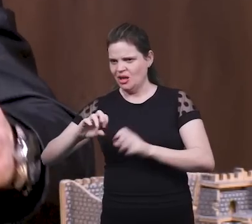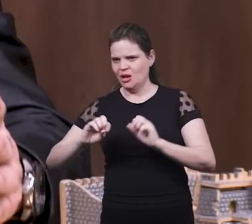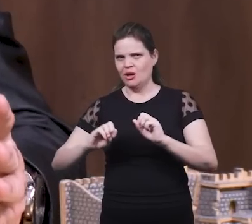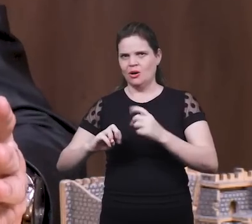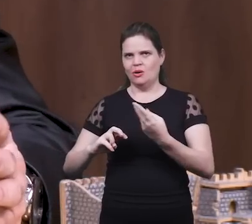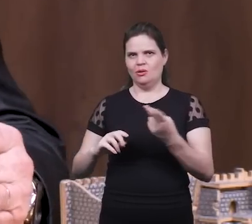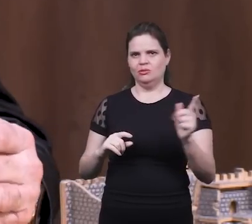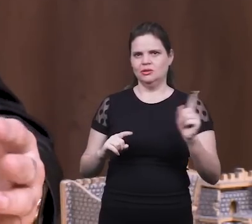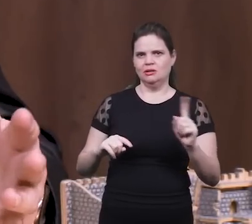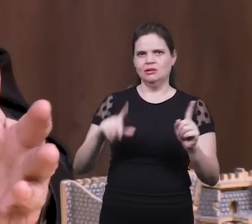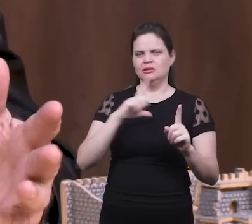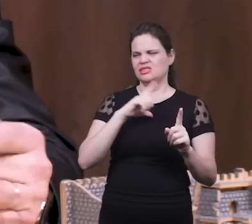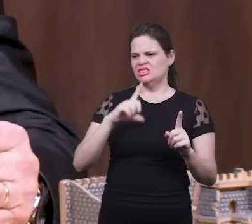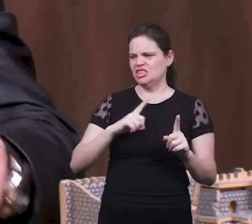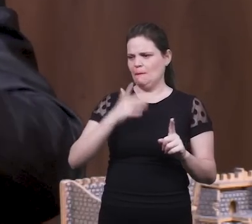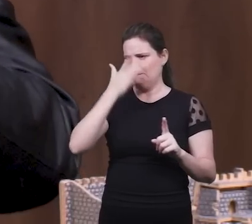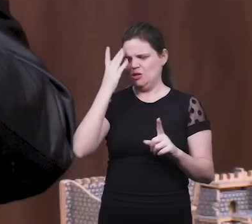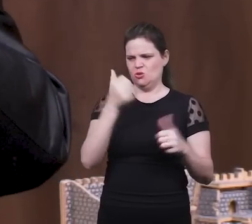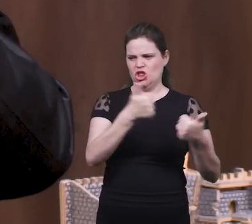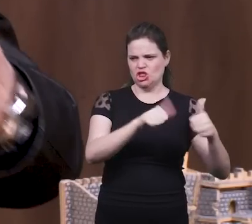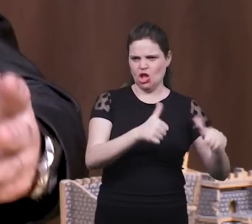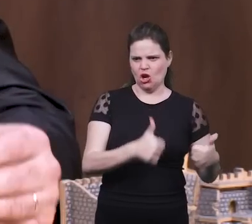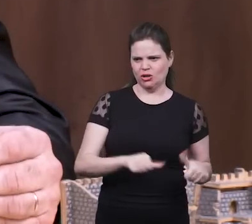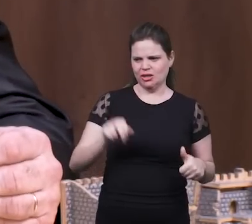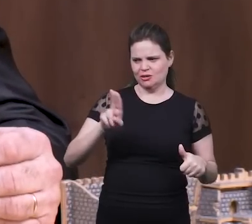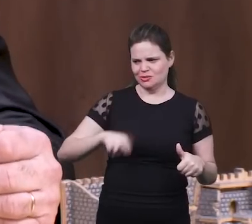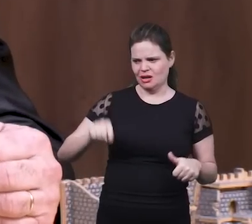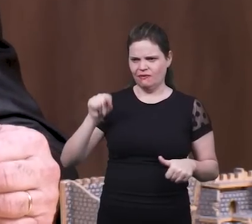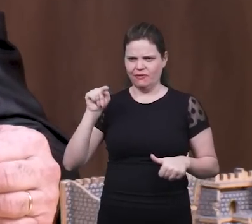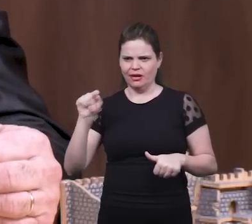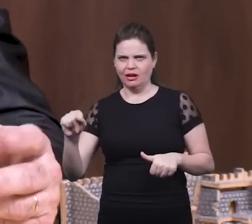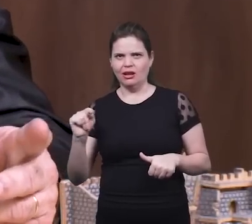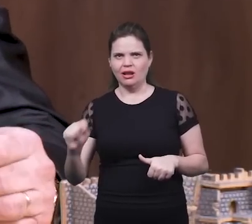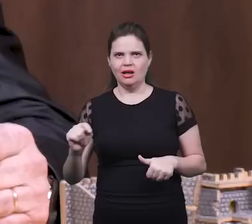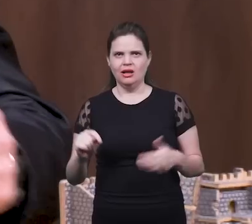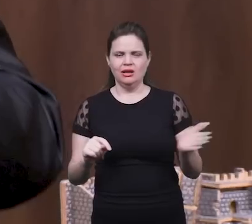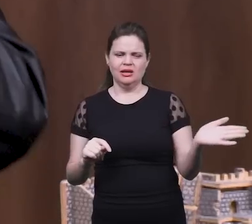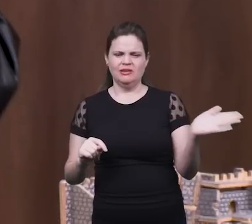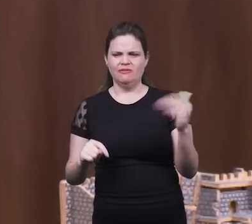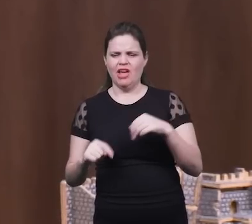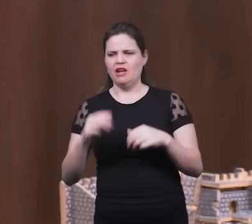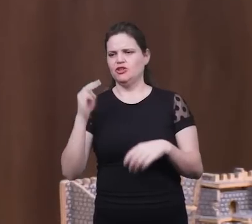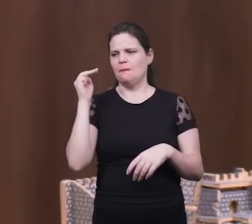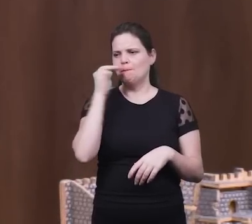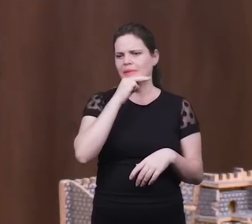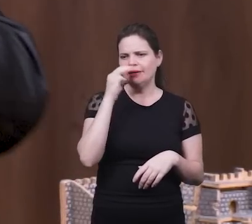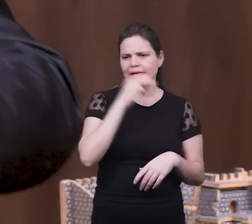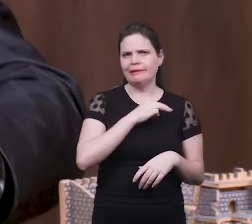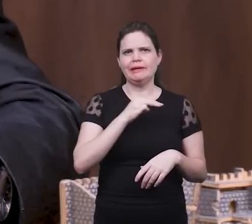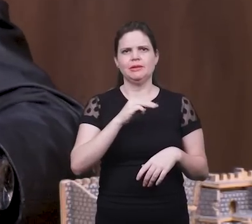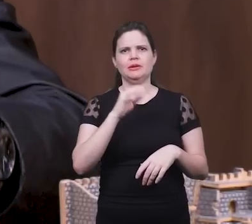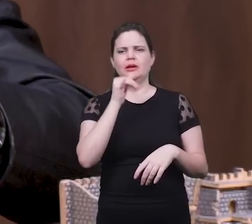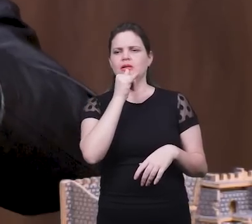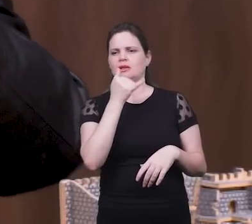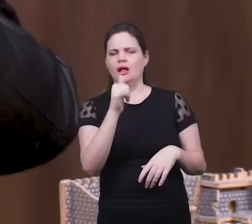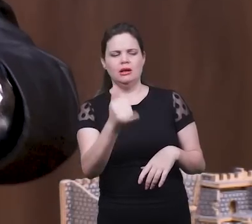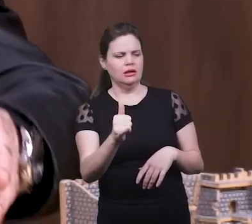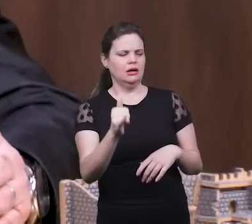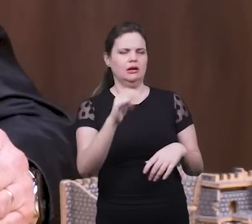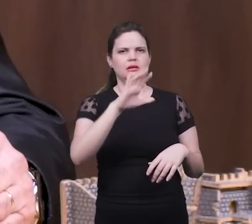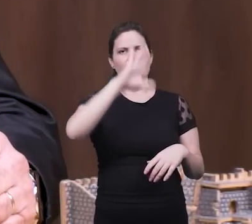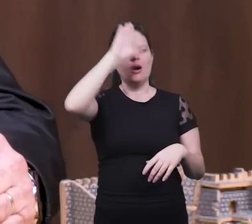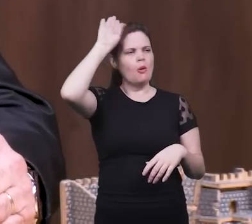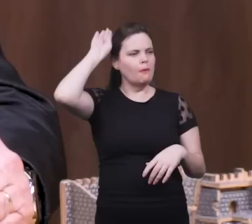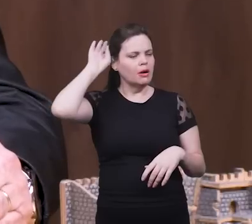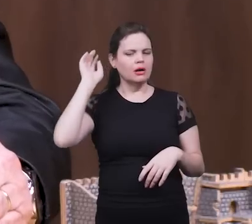pelos pagãos, que veio da mitologia, que os italianos, os romanos também